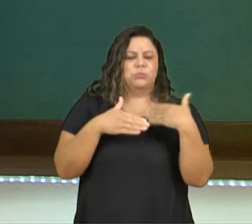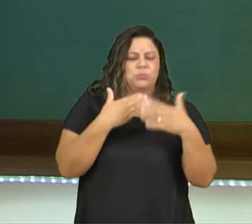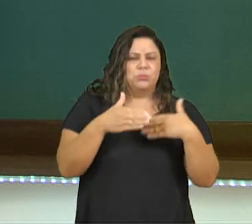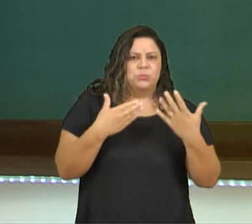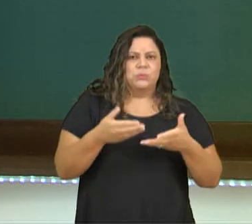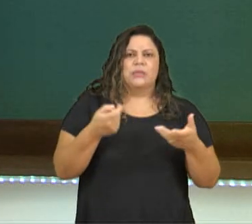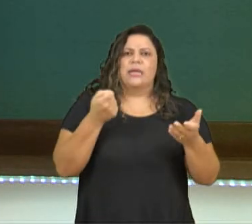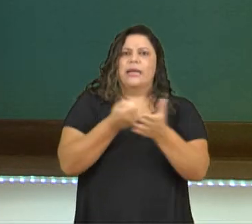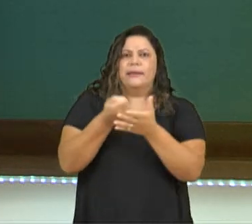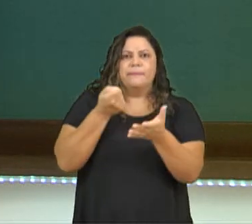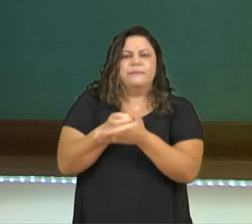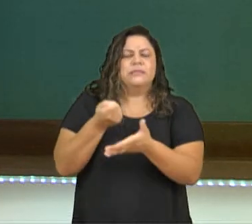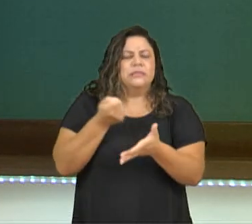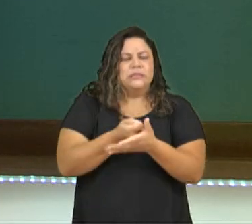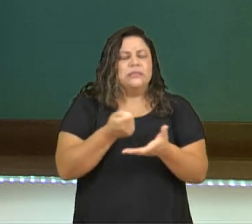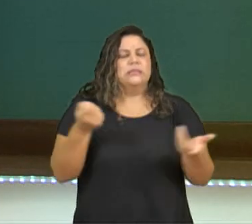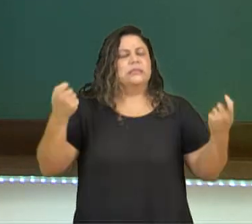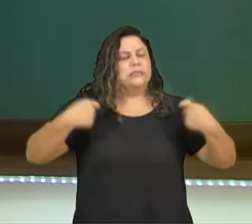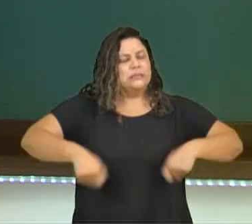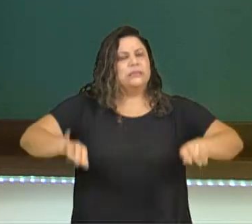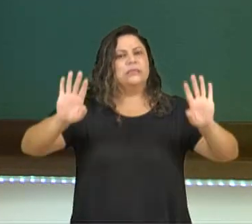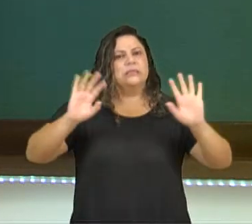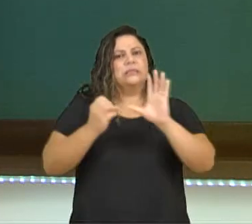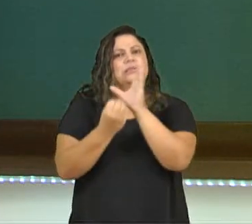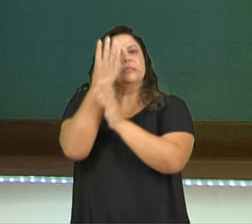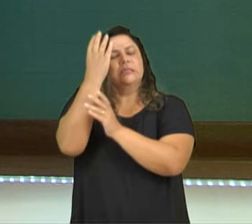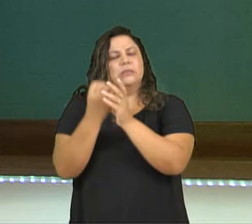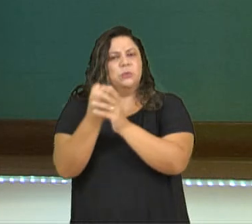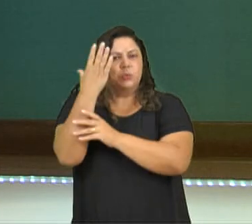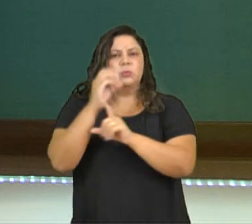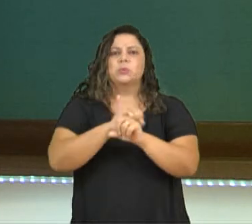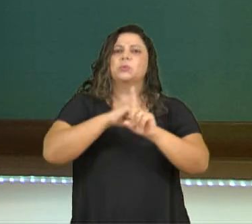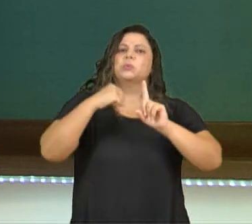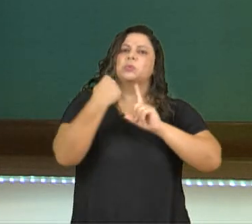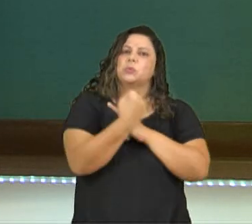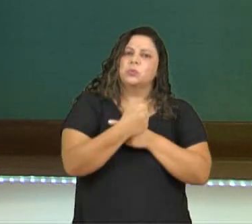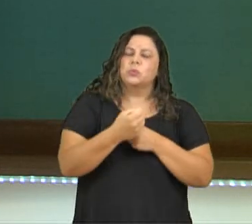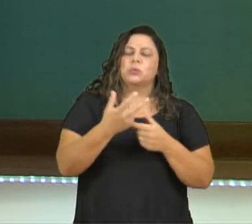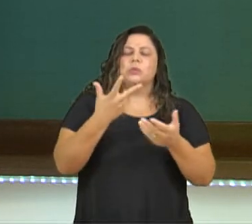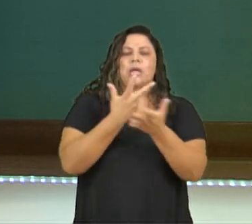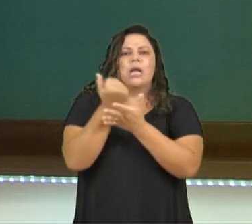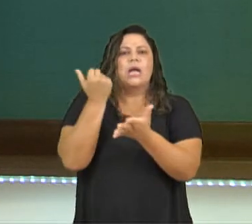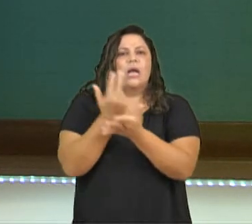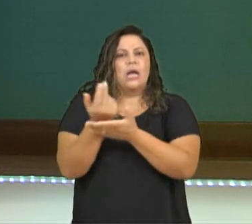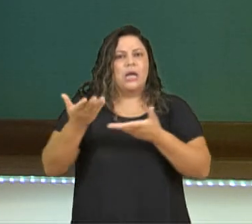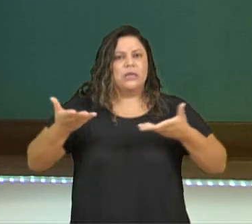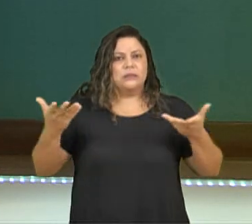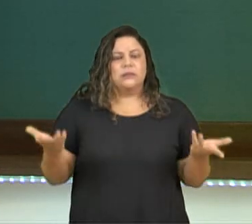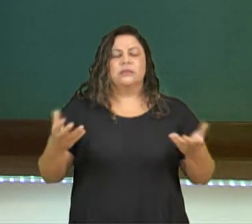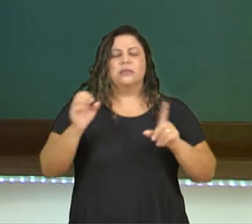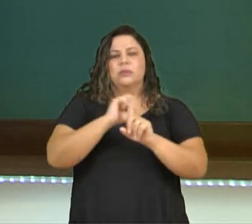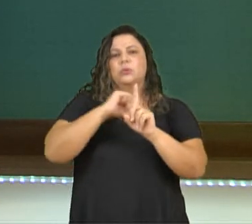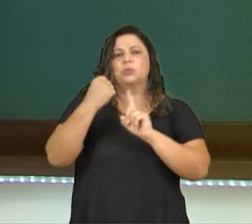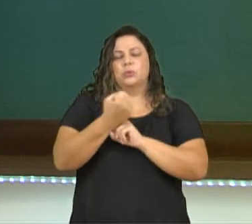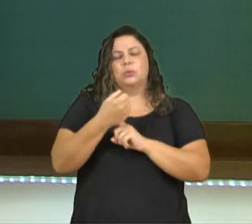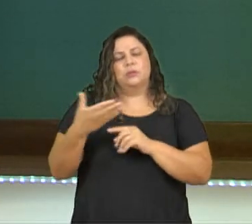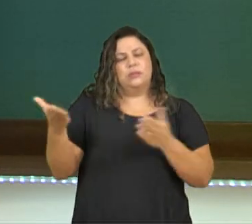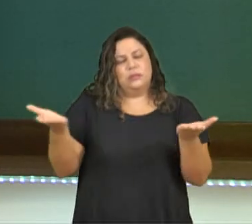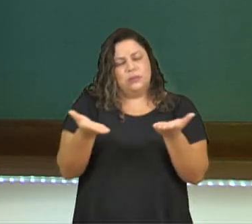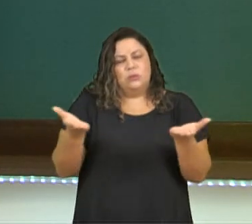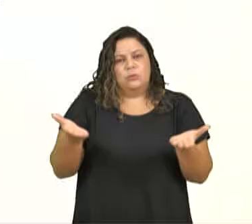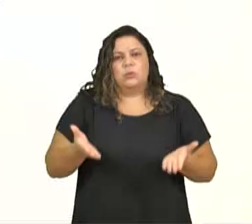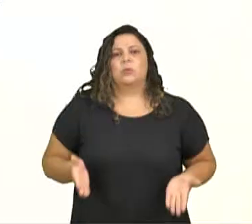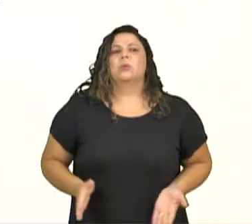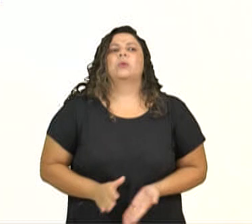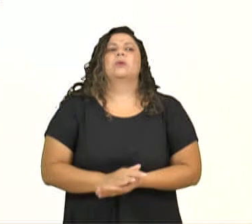de consumo. E aí nós temos aí o surgimento dessa sociedade consumista, que é a sociedade que estamos inseridos